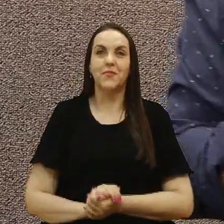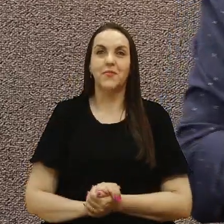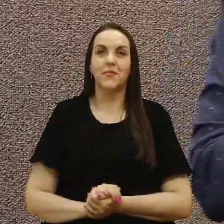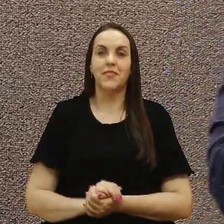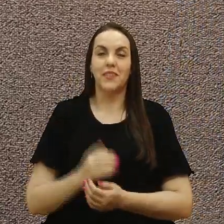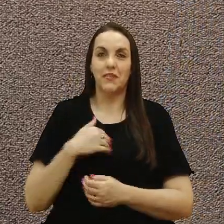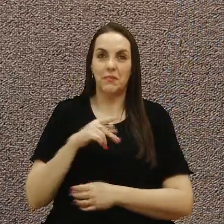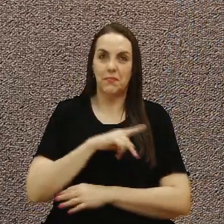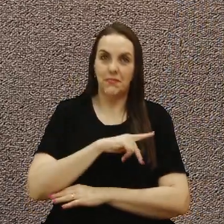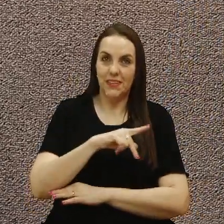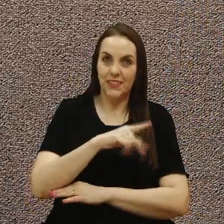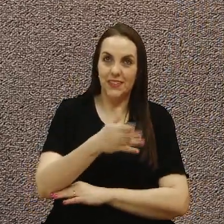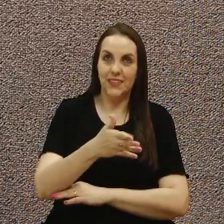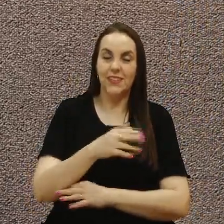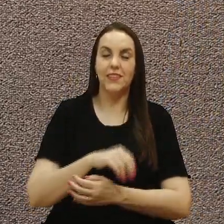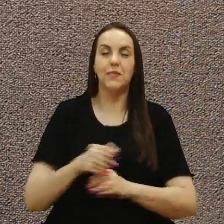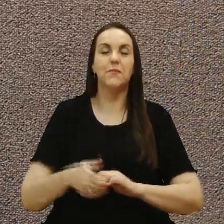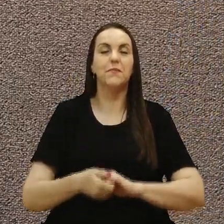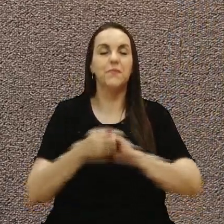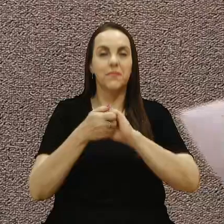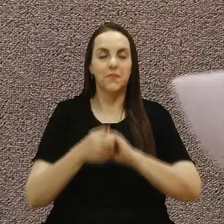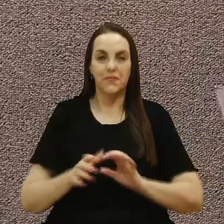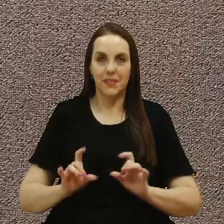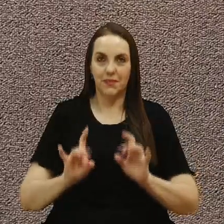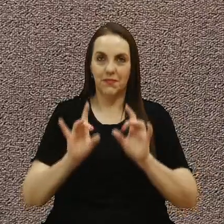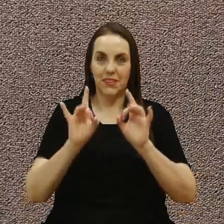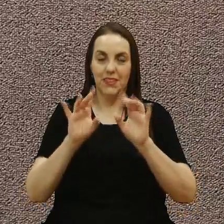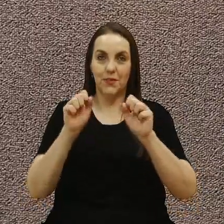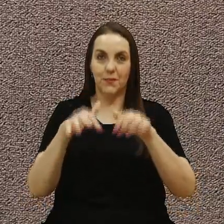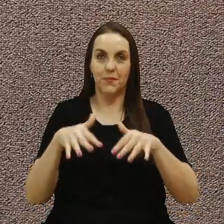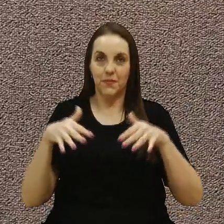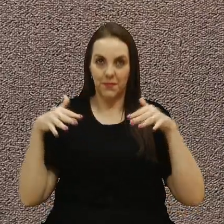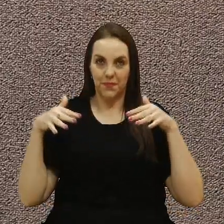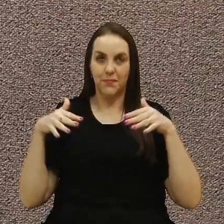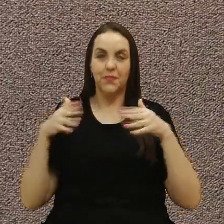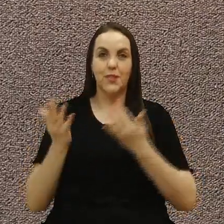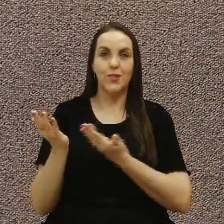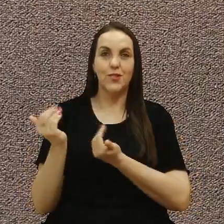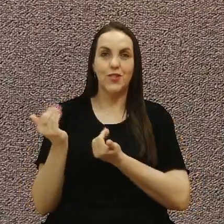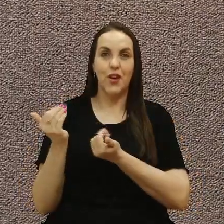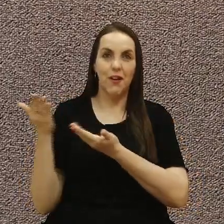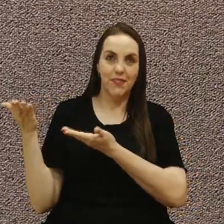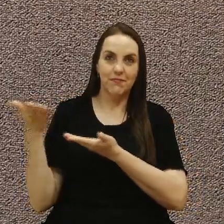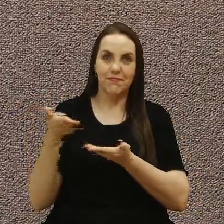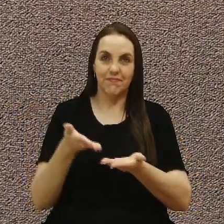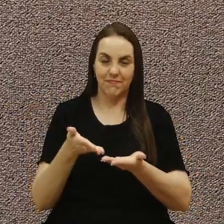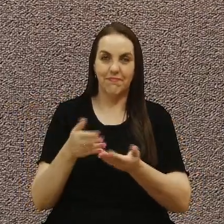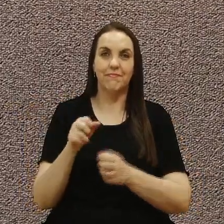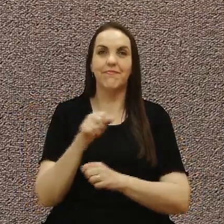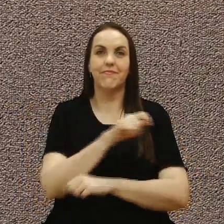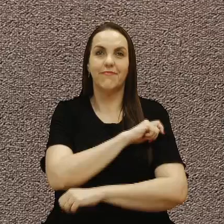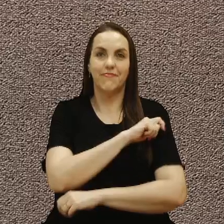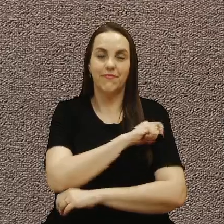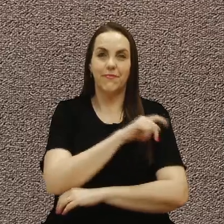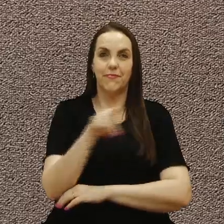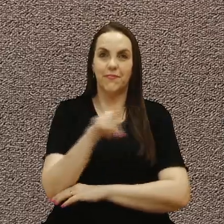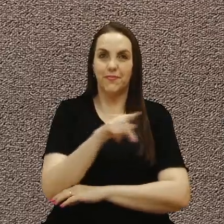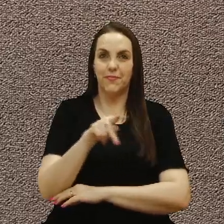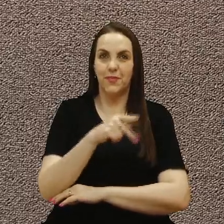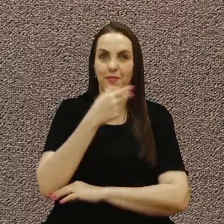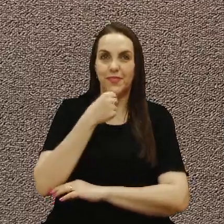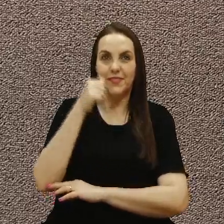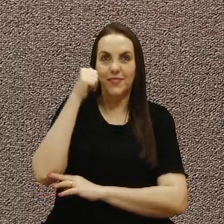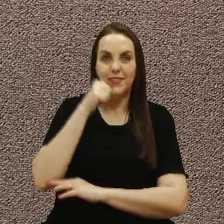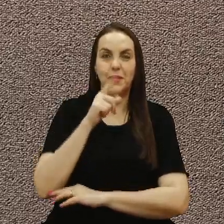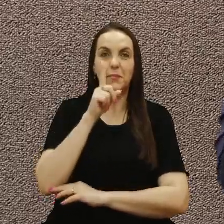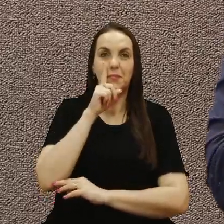senhor presidente, fazer uma saudação muito especial hoje no nosso plenário, quando vem essa juventude, os alunos, os professores, tem pais aqui, mães,